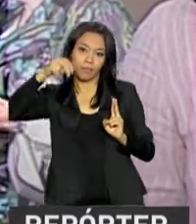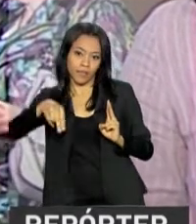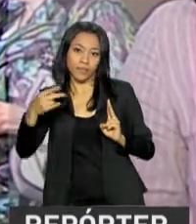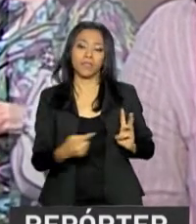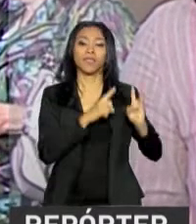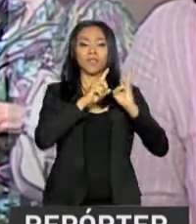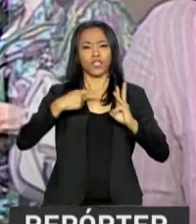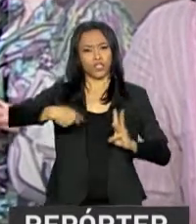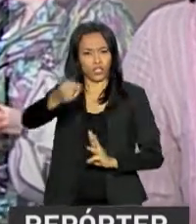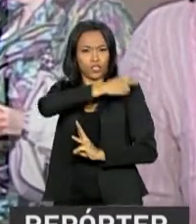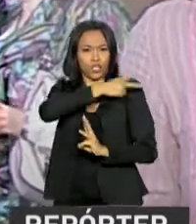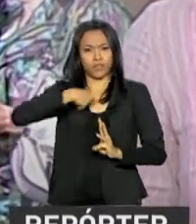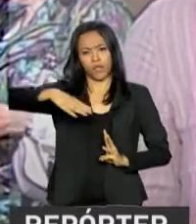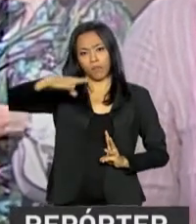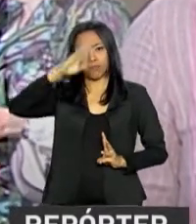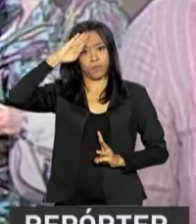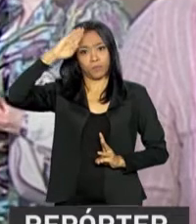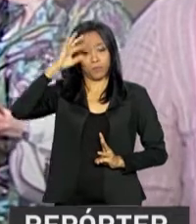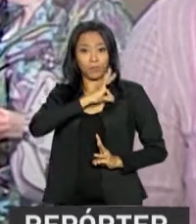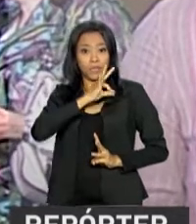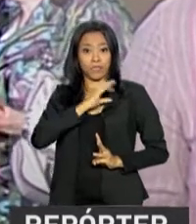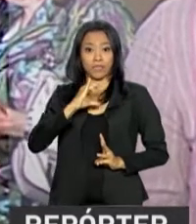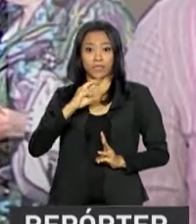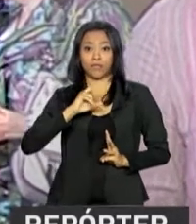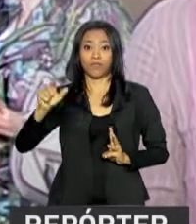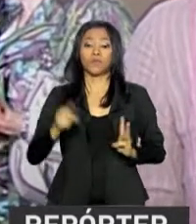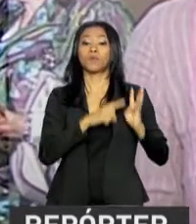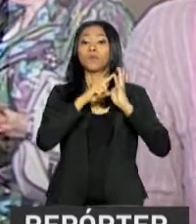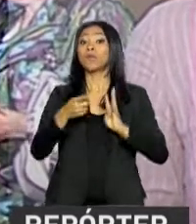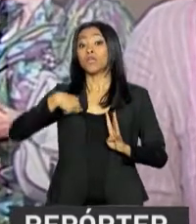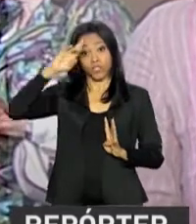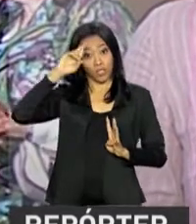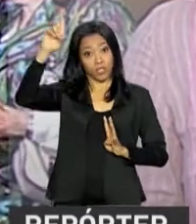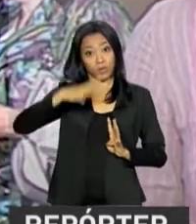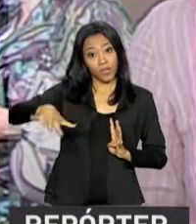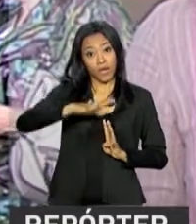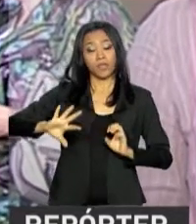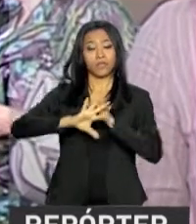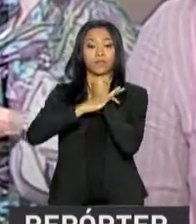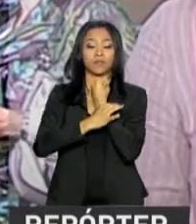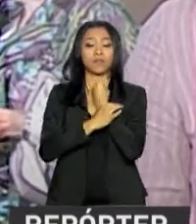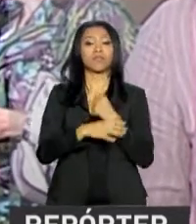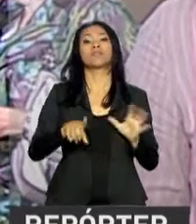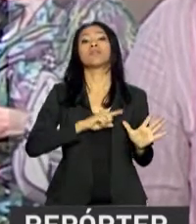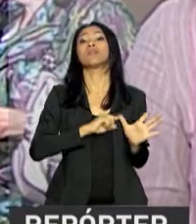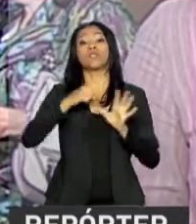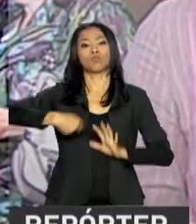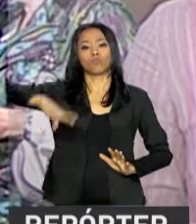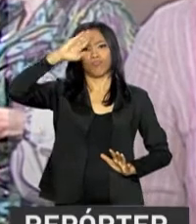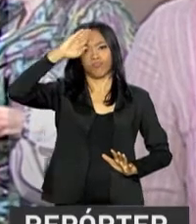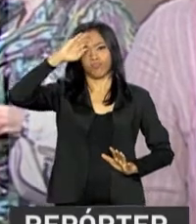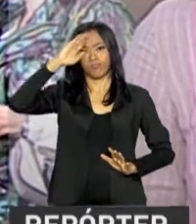chefe da Polícia Civil do Rio de Janeiro, diretores da Secretaria Nacional de Segurança Pública e o interventor general